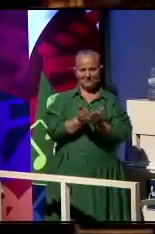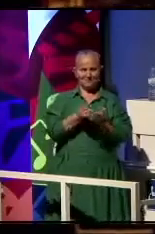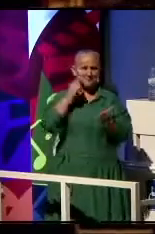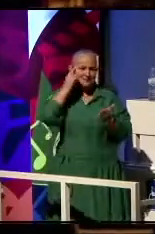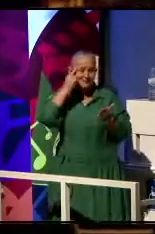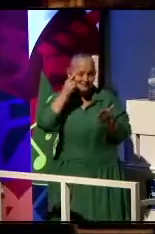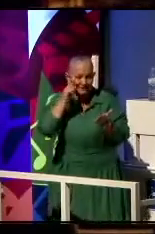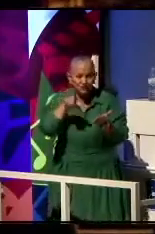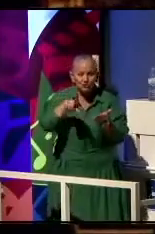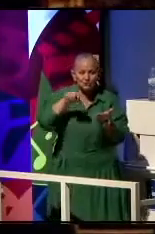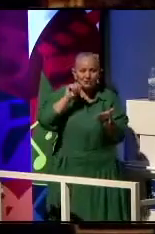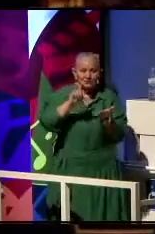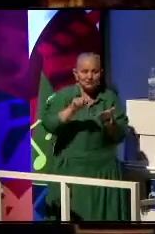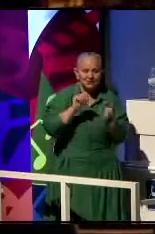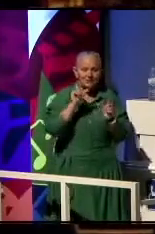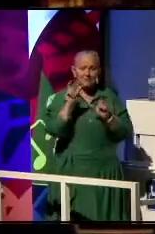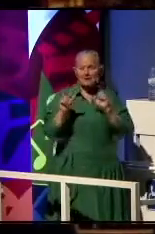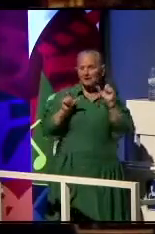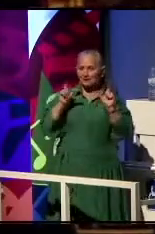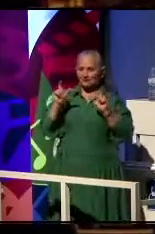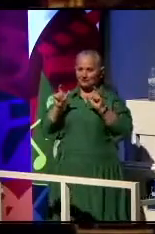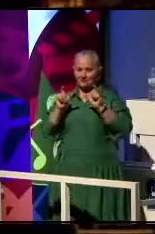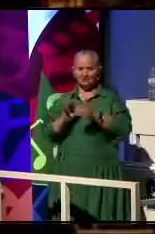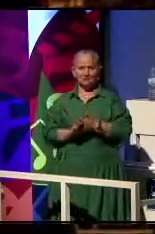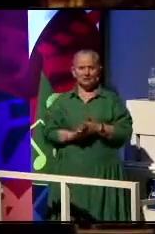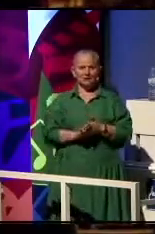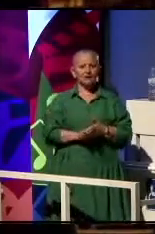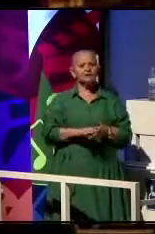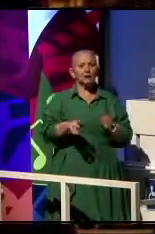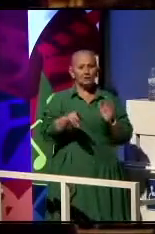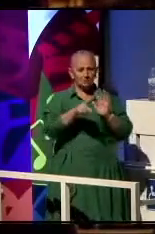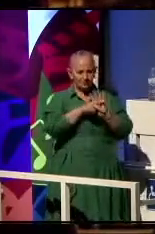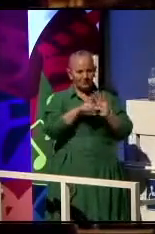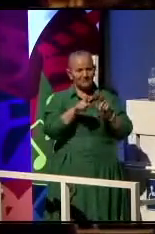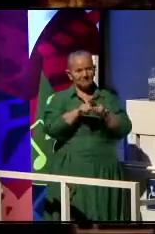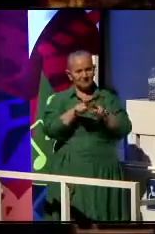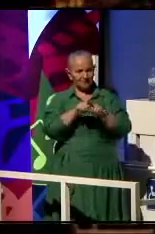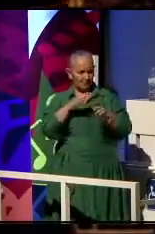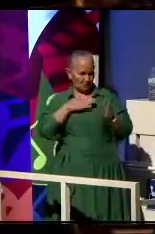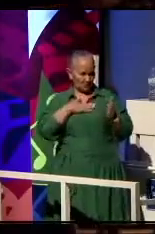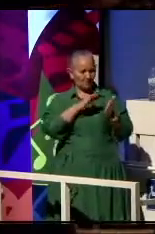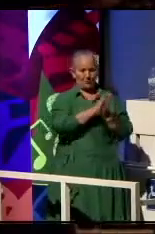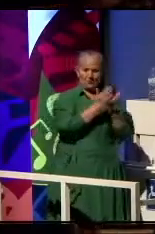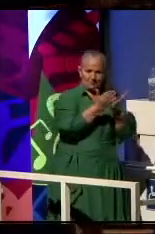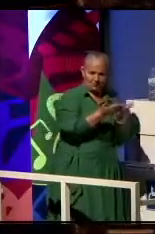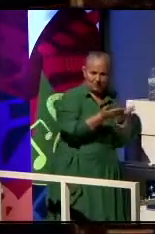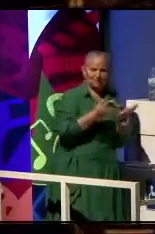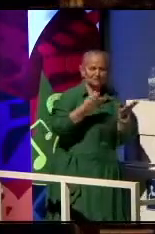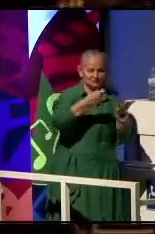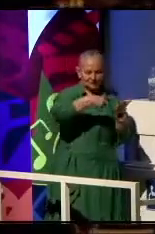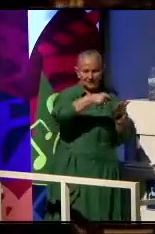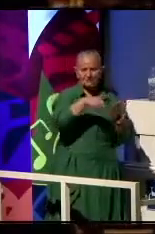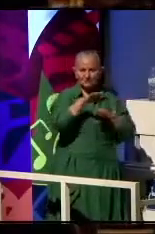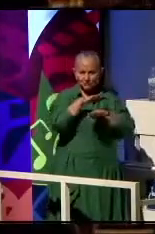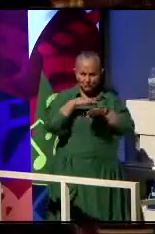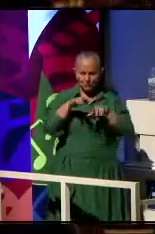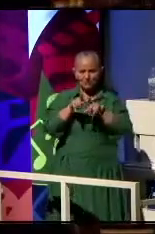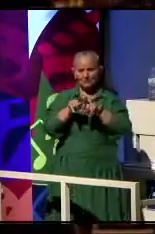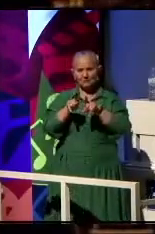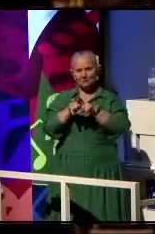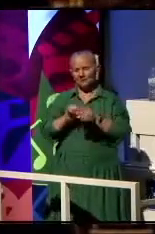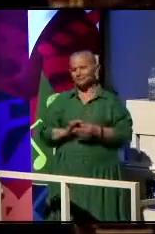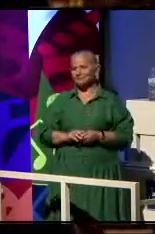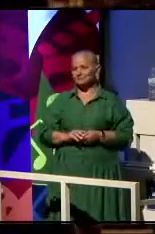exatamente o que foi o start para tudo isso que aconteceu. E o Wilson e o irmão dele, Beto Lopes, muito influenciados pelo Clube da